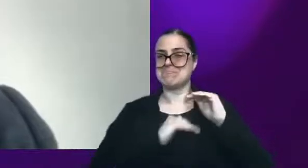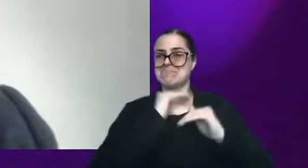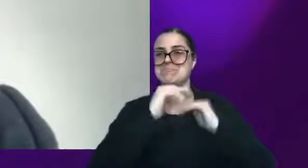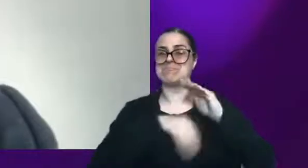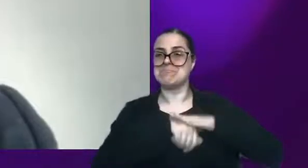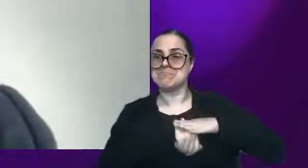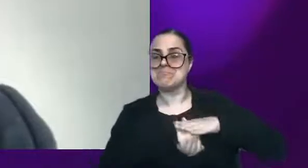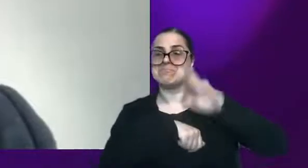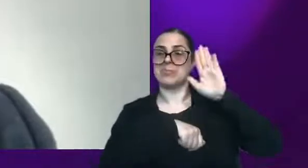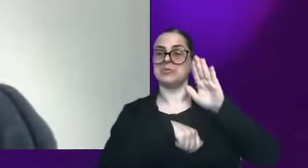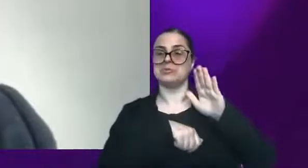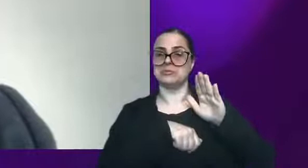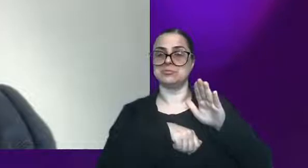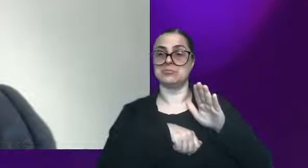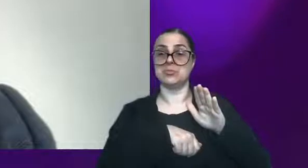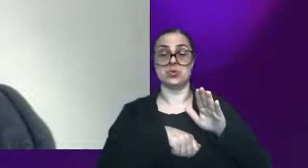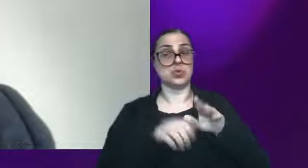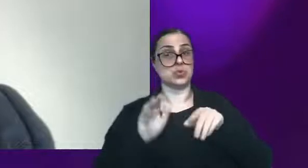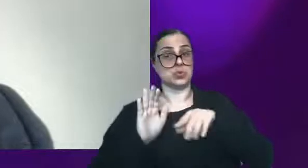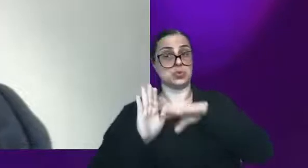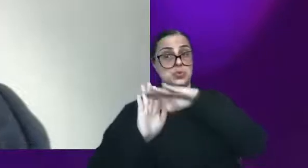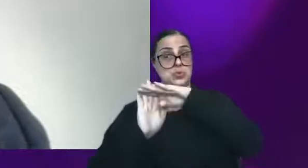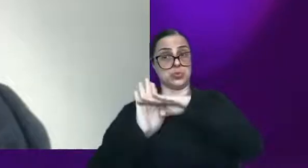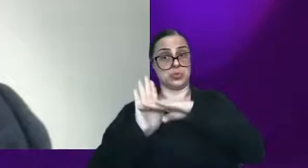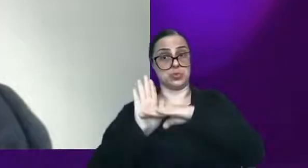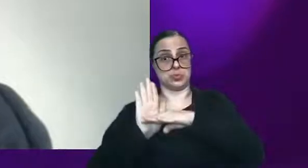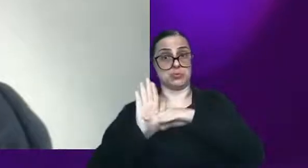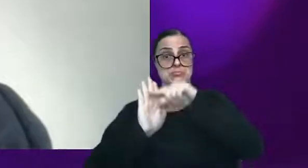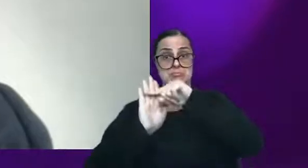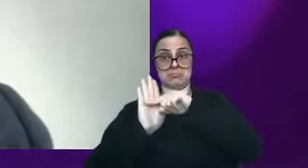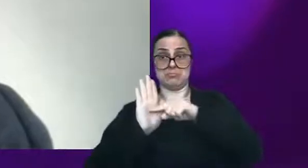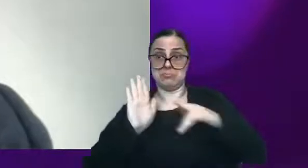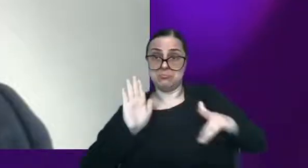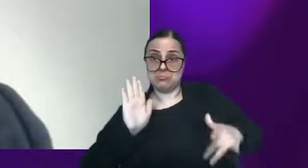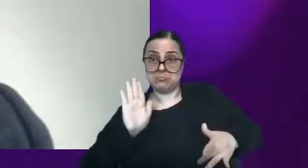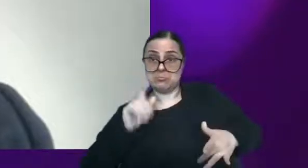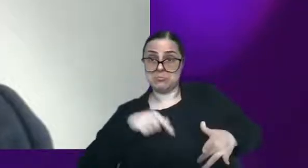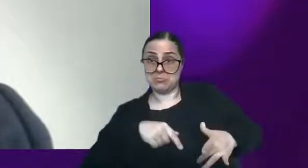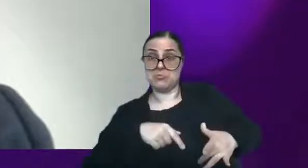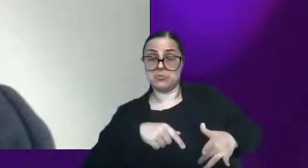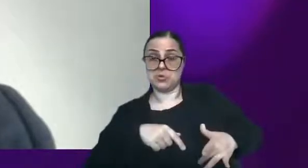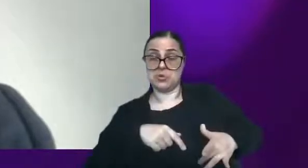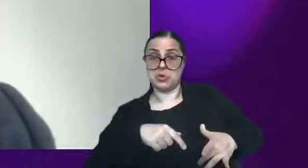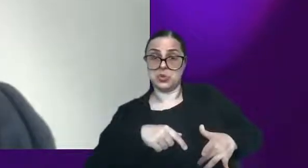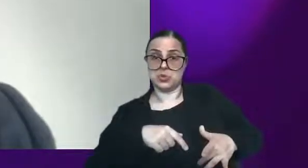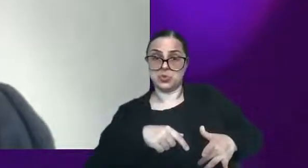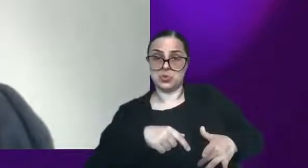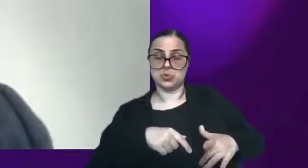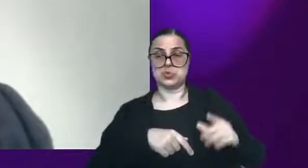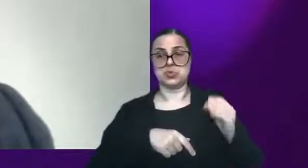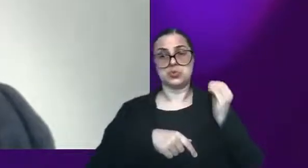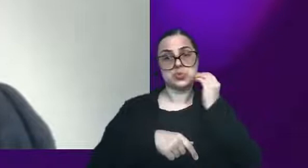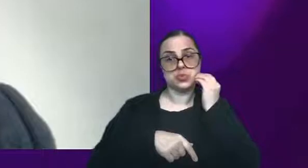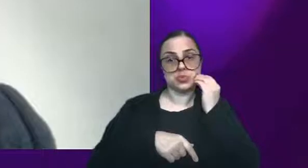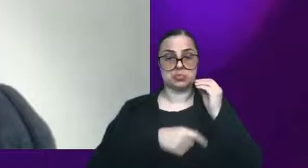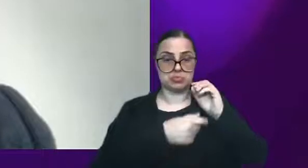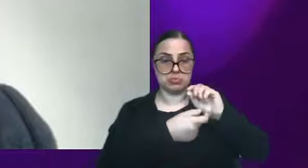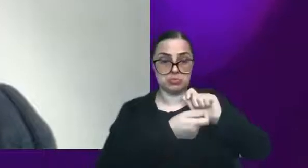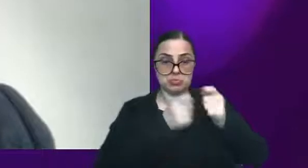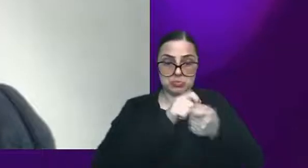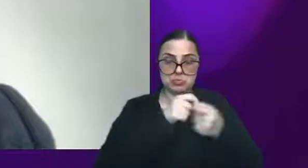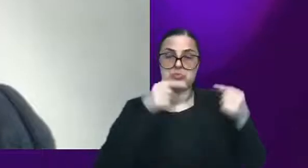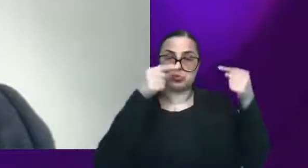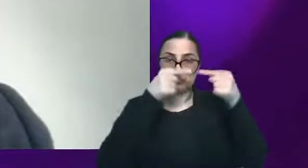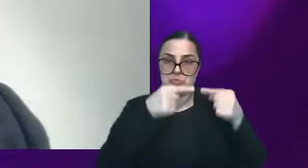utilizarmos critérios mais restritivos, fígados mais marginais, enxertos mais reduzidos. Temos o exemplo